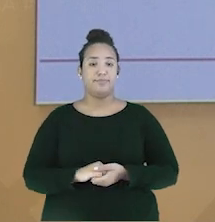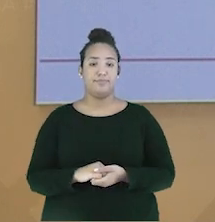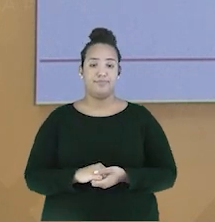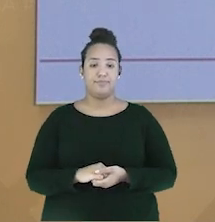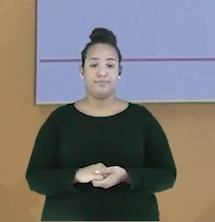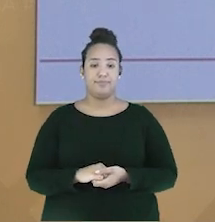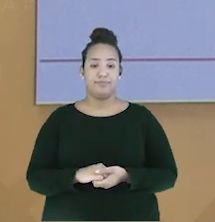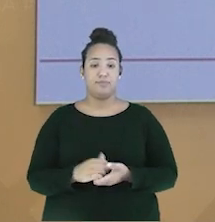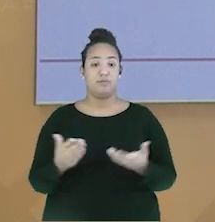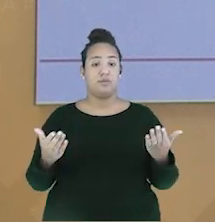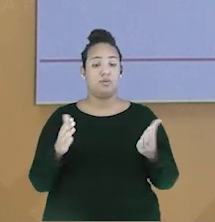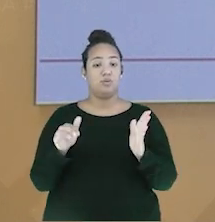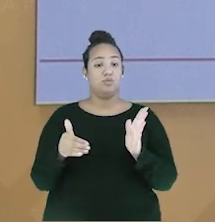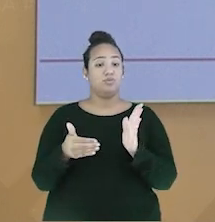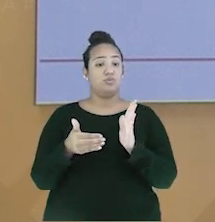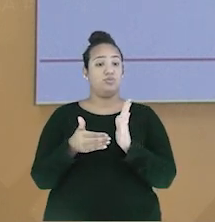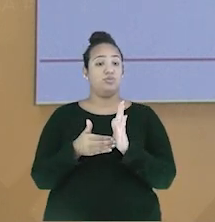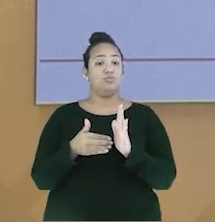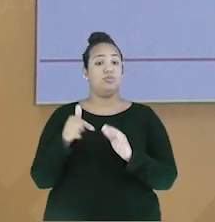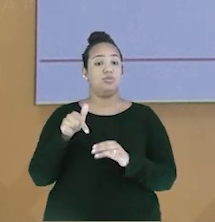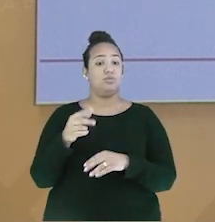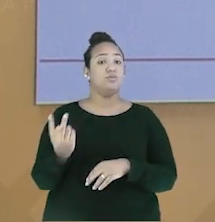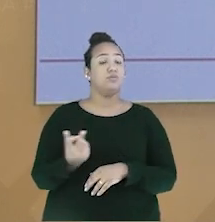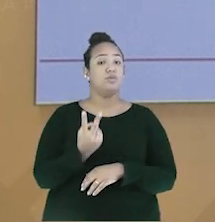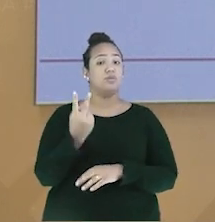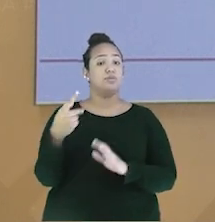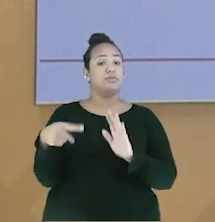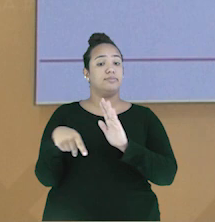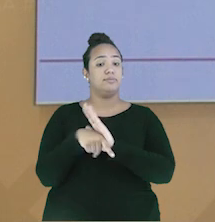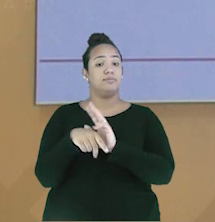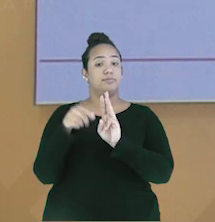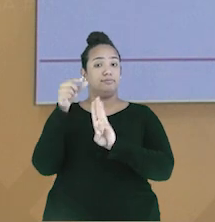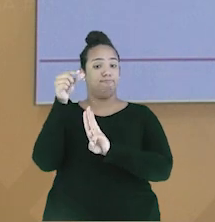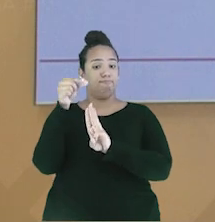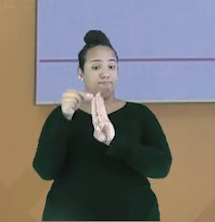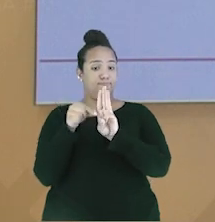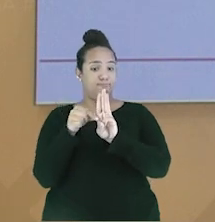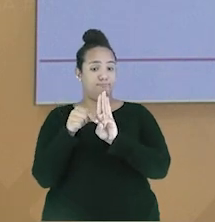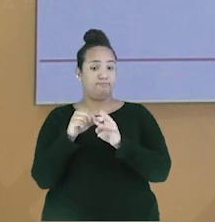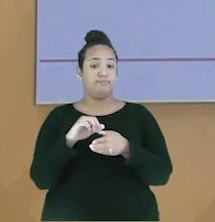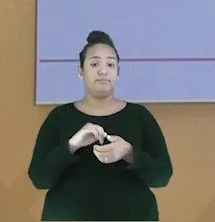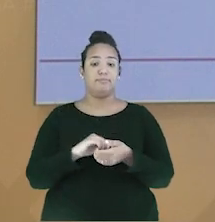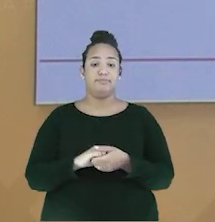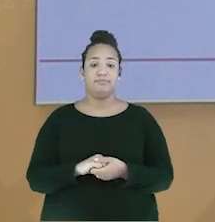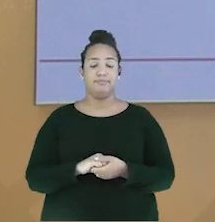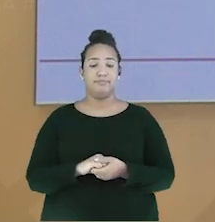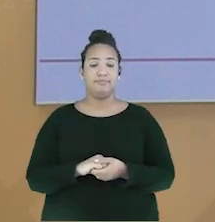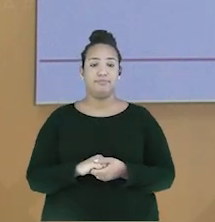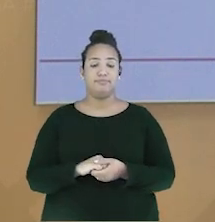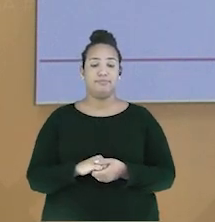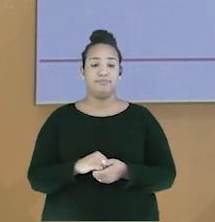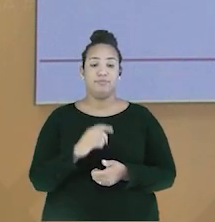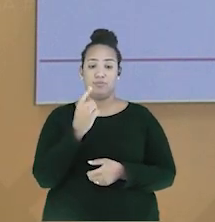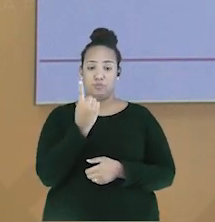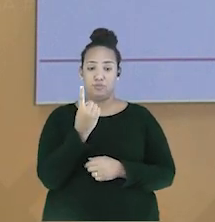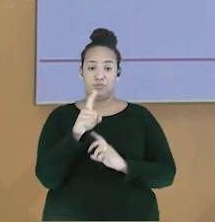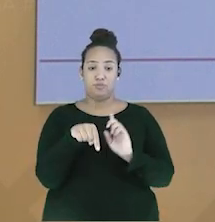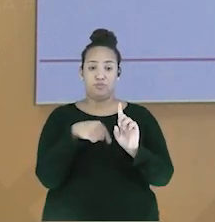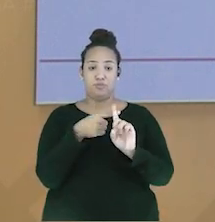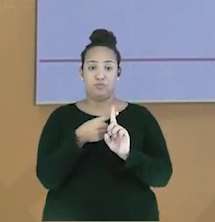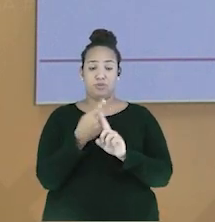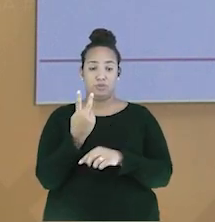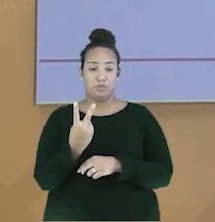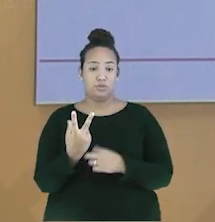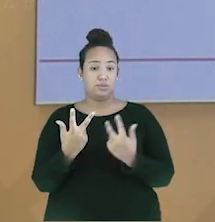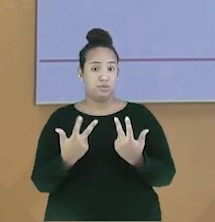Por fim, somamos os valores que estão na casa da centena, na ordem das centenas. 1 mais 2